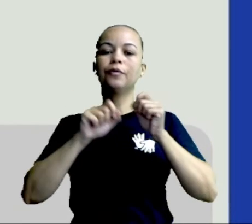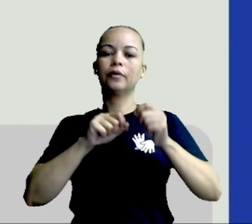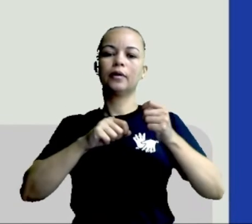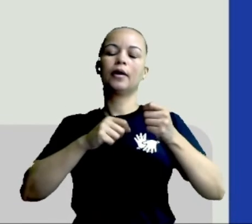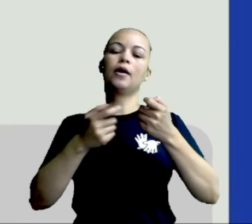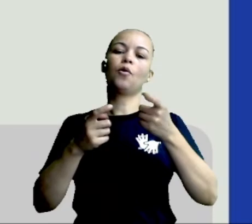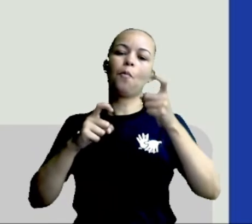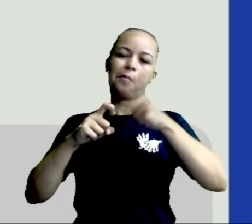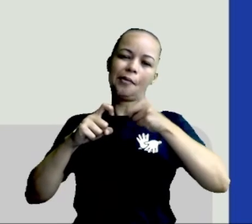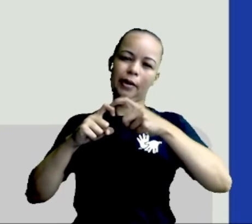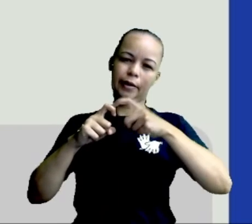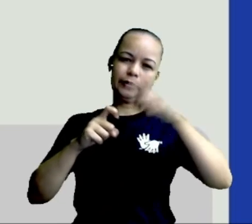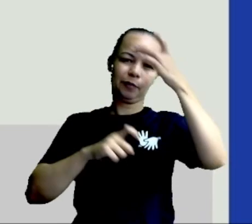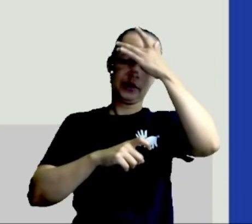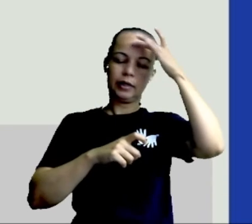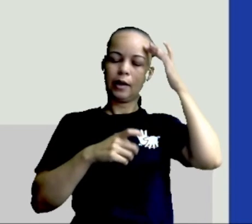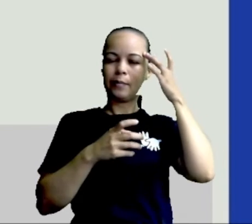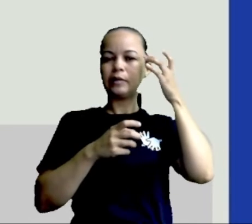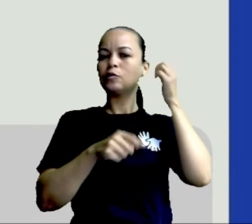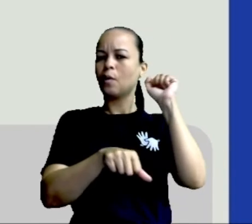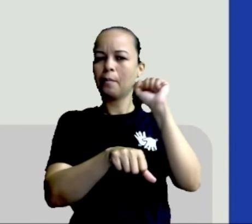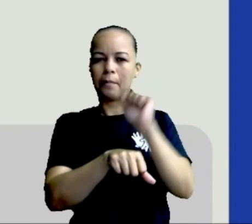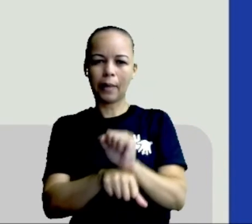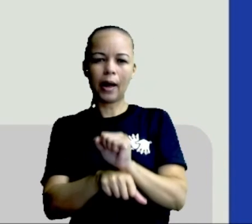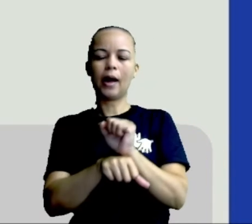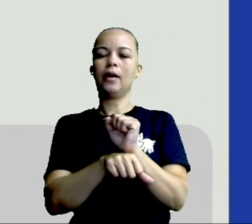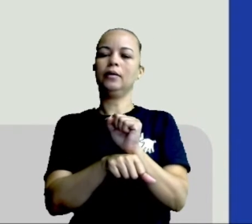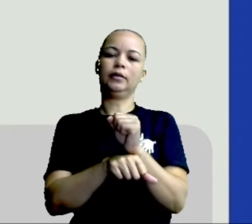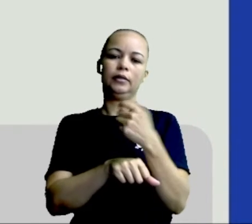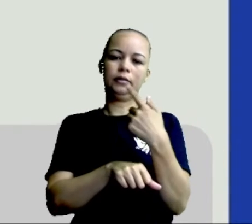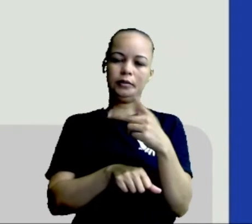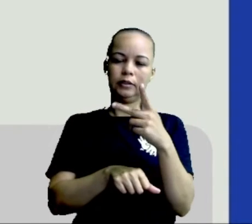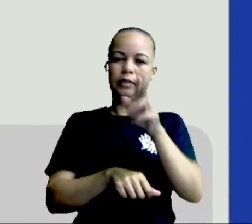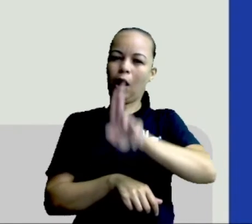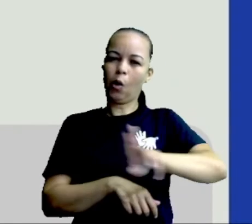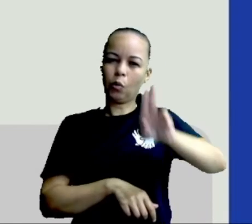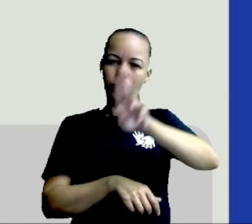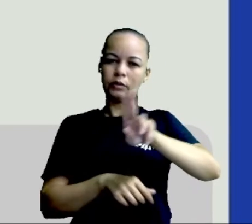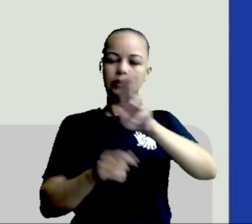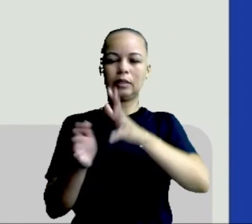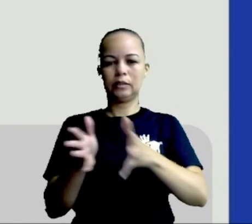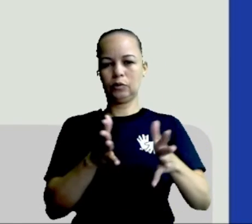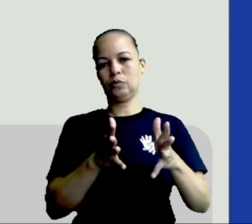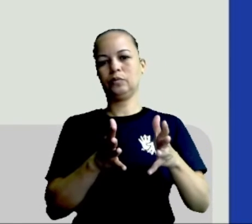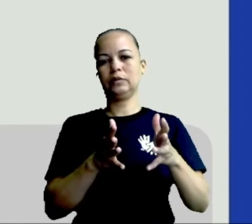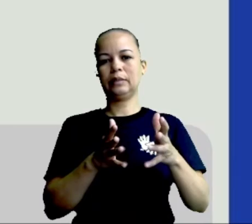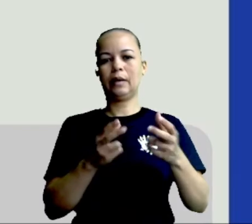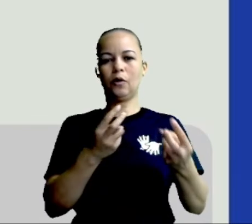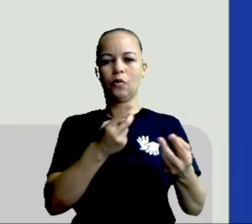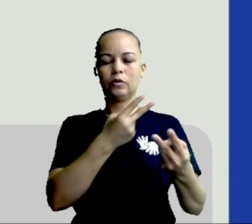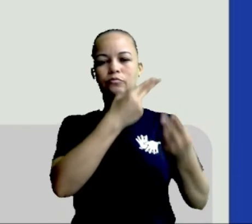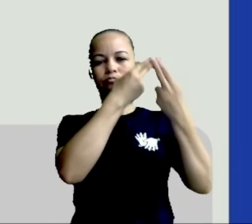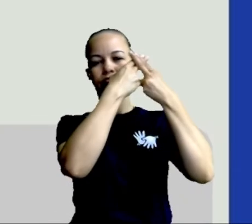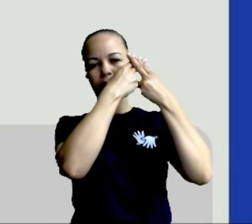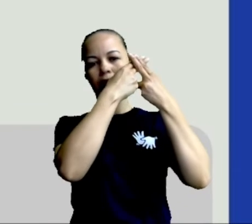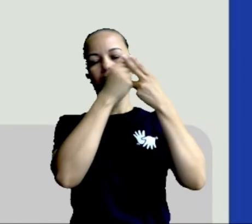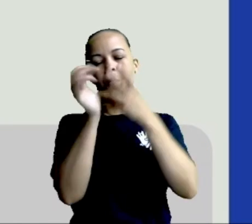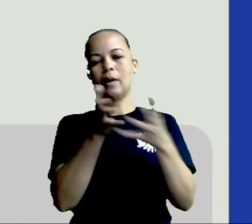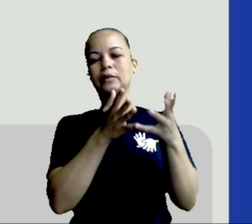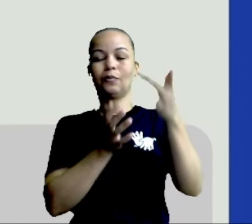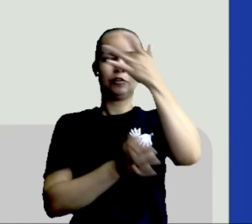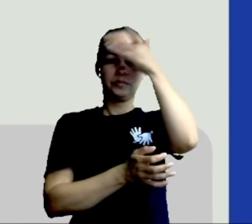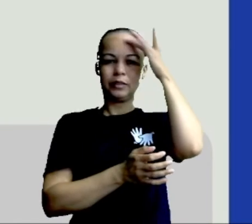essa pessoa então possa superar essa síndrome, tá certo? Sem maiores traumas. Portanto, essas pessoas que são